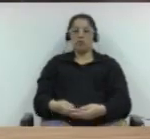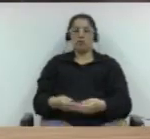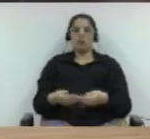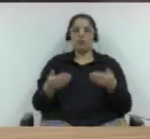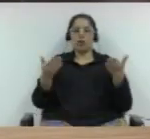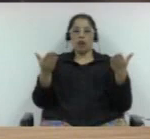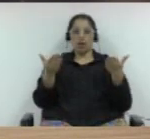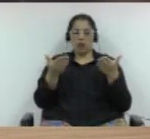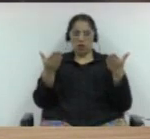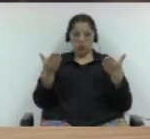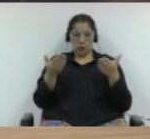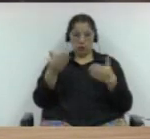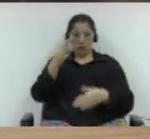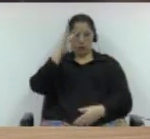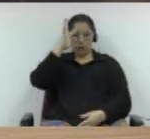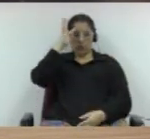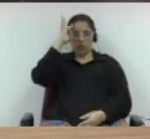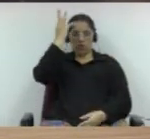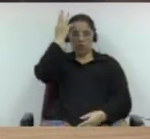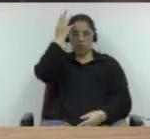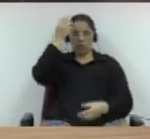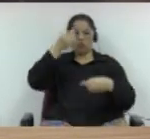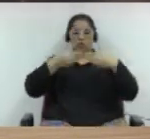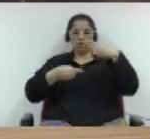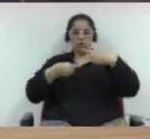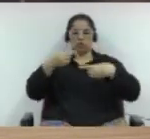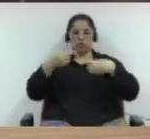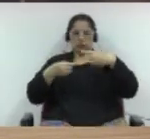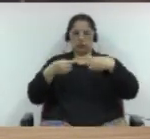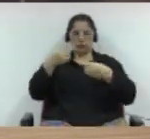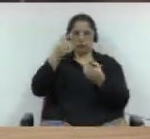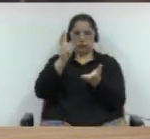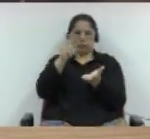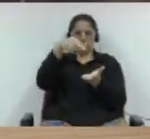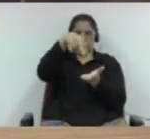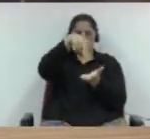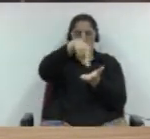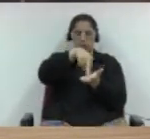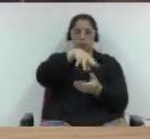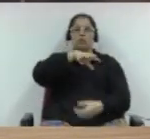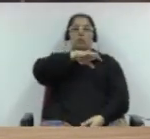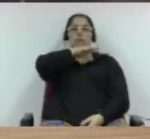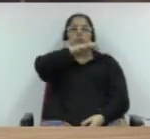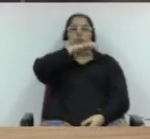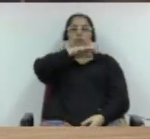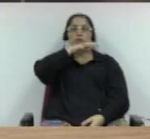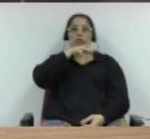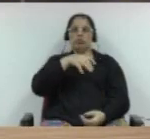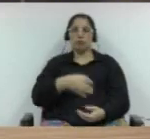número 801 está em discussão. Para discutir, vereador André Henrique.